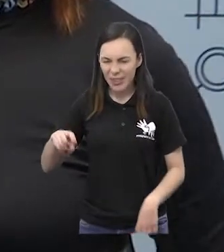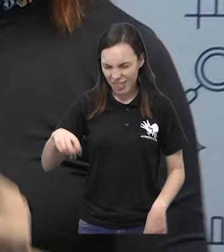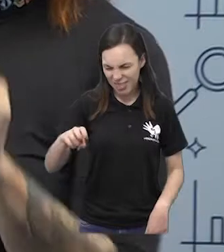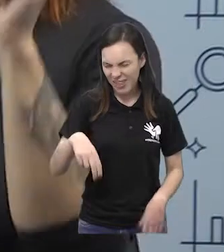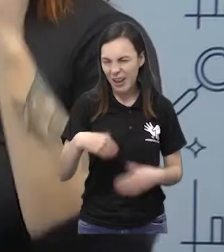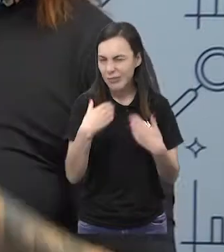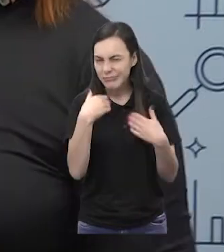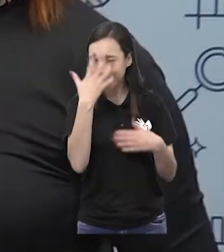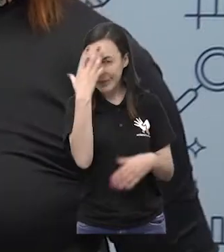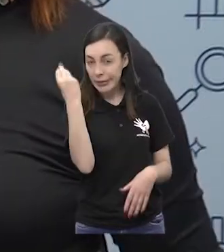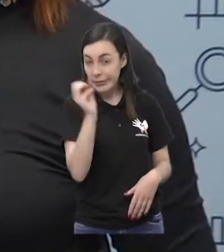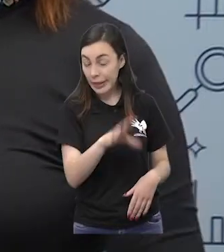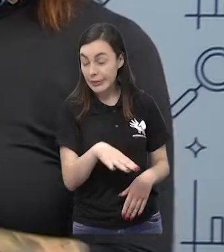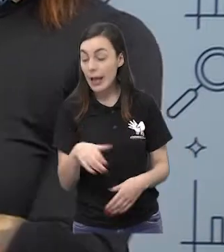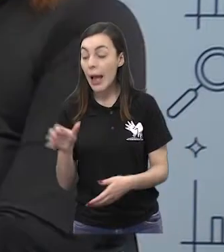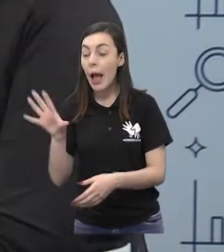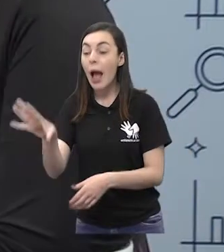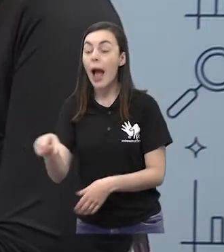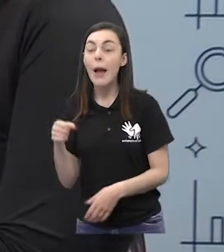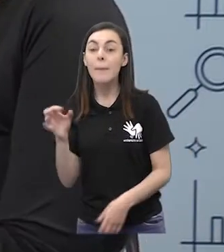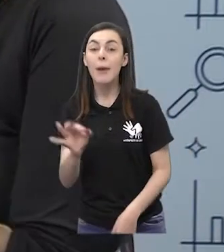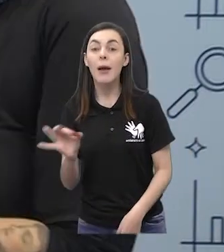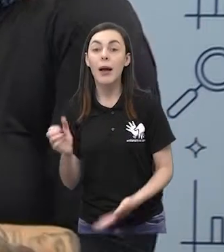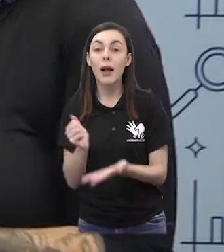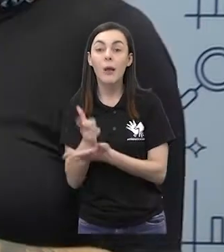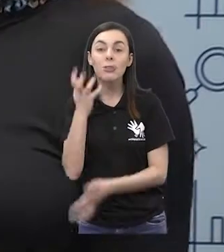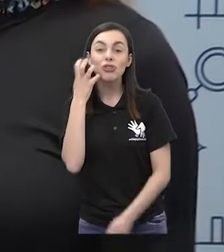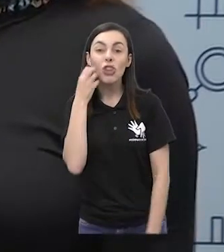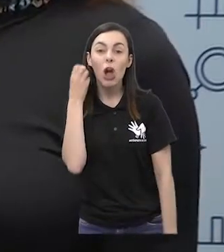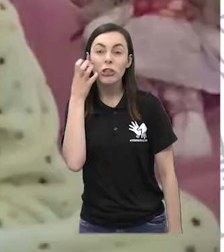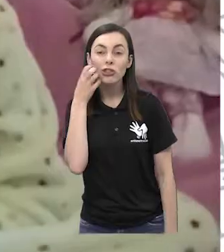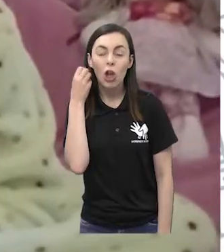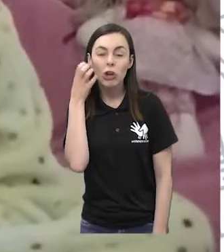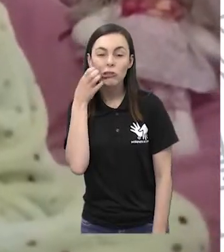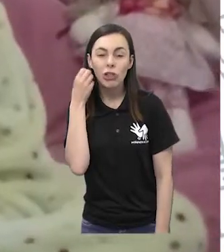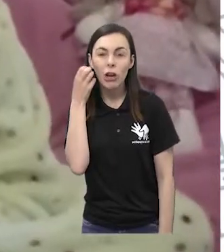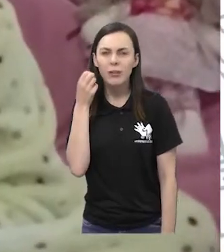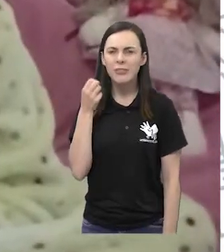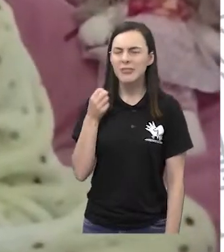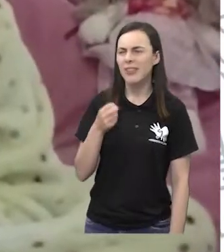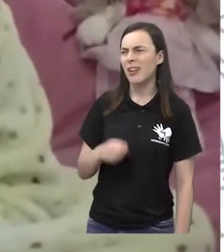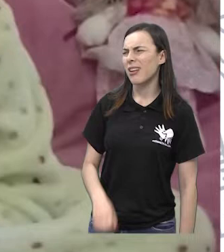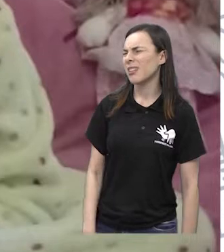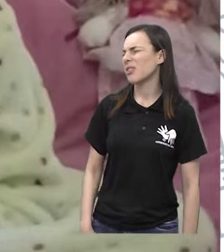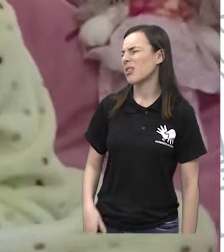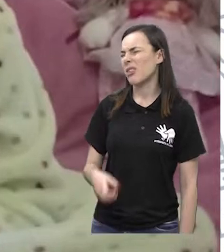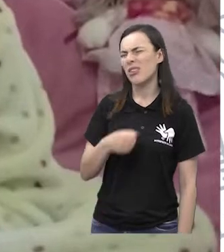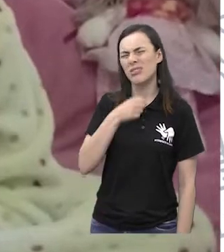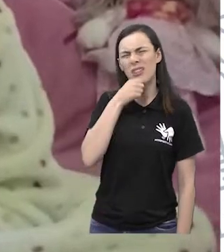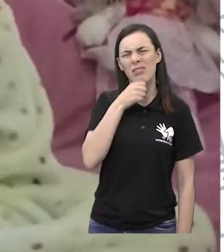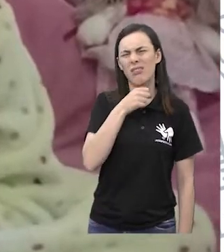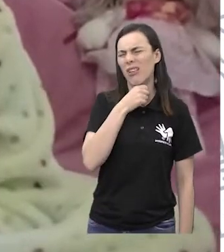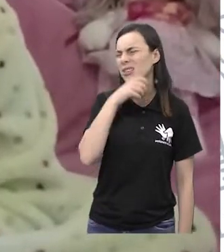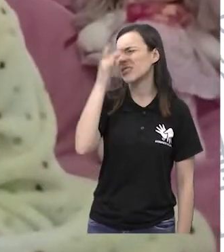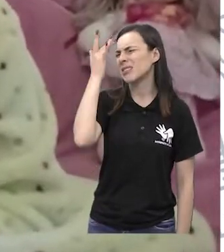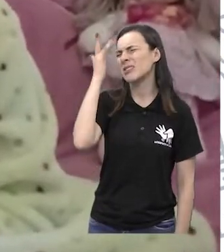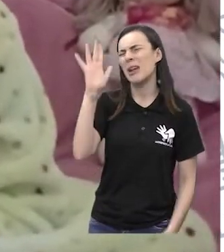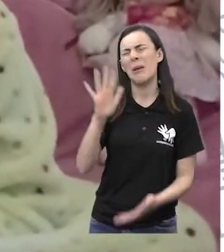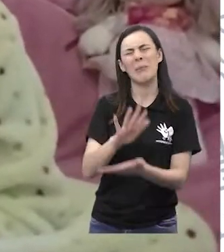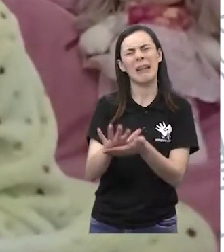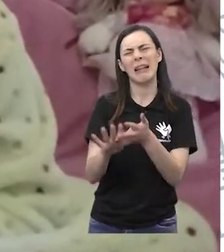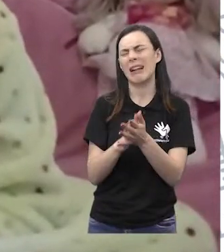degraus pegue a moeda e compre um chiclete para você vovô você não sabe mesmo contar